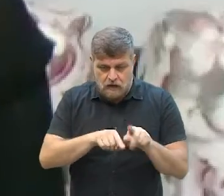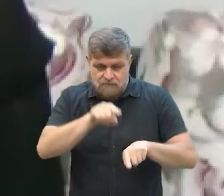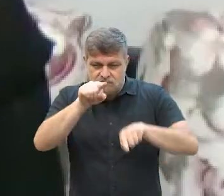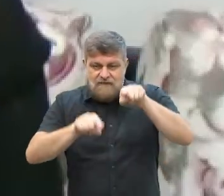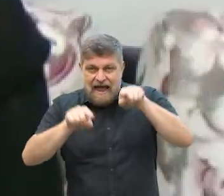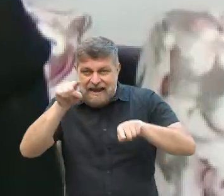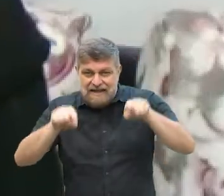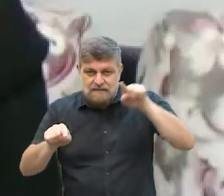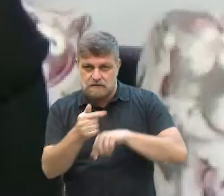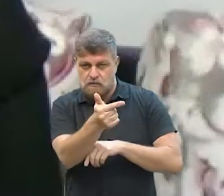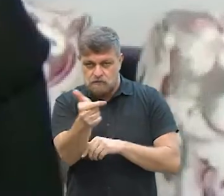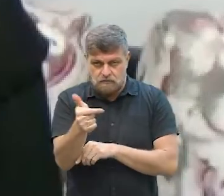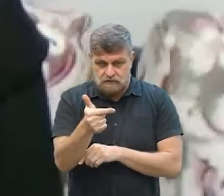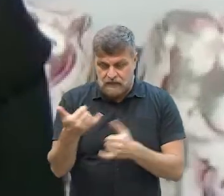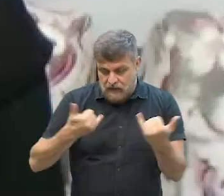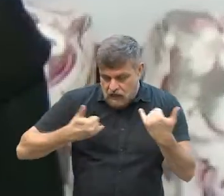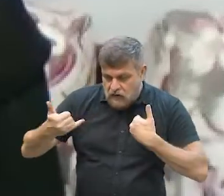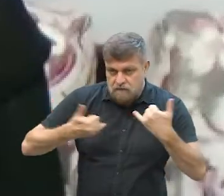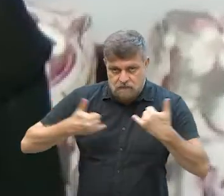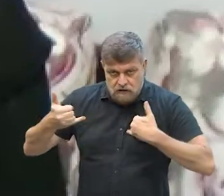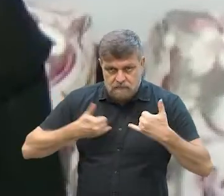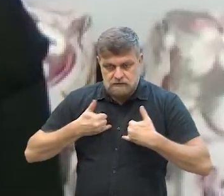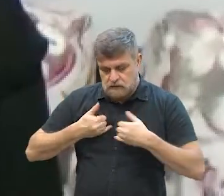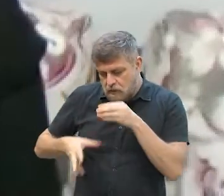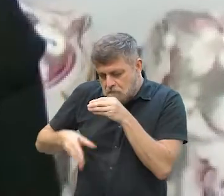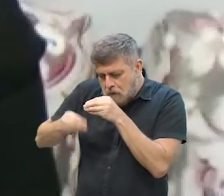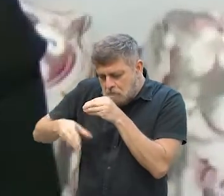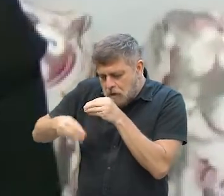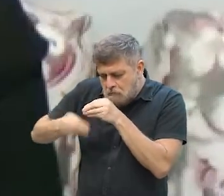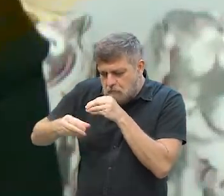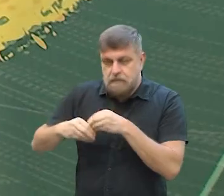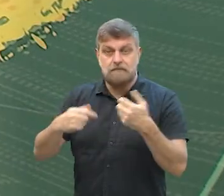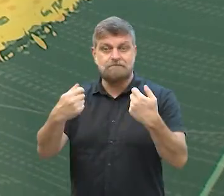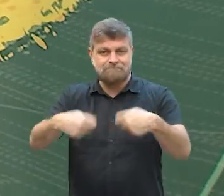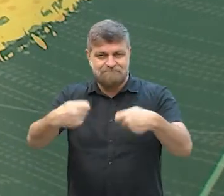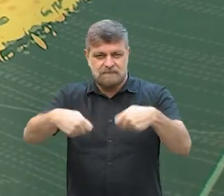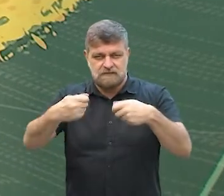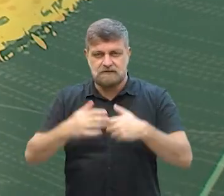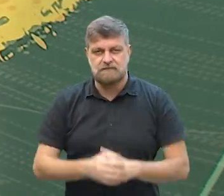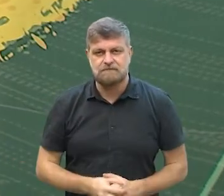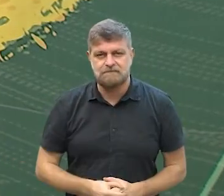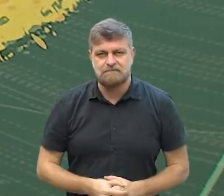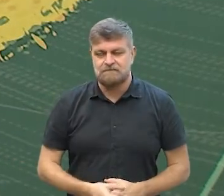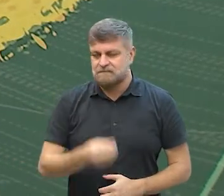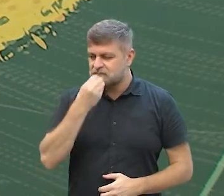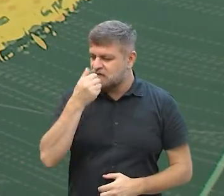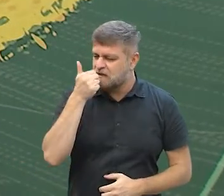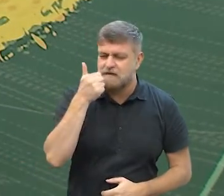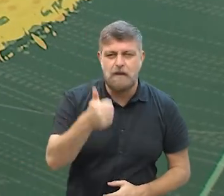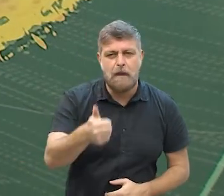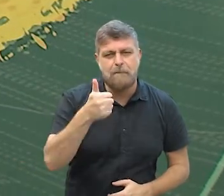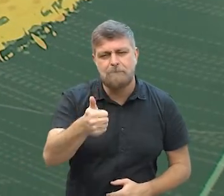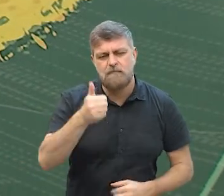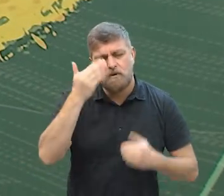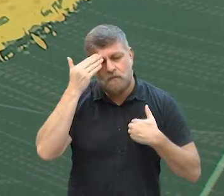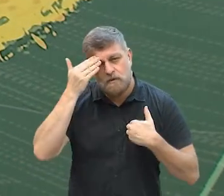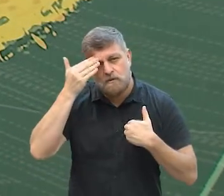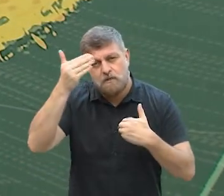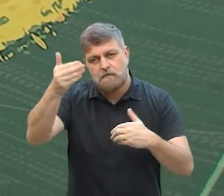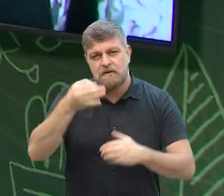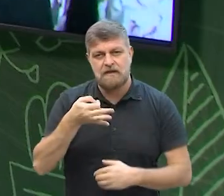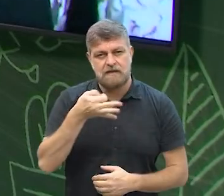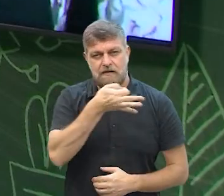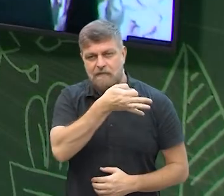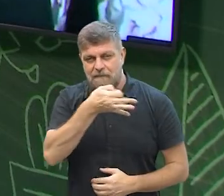gente precisa ter essas informações mais consolidadas. Então tá bom, Aline. Muito obrigado pela